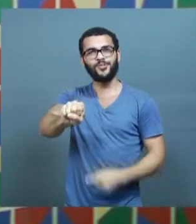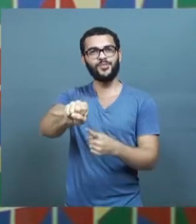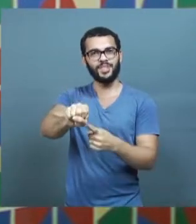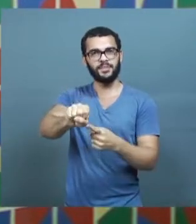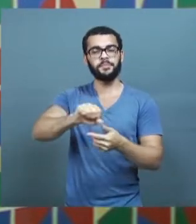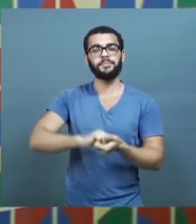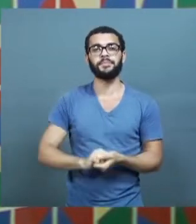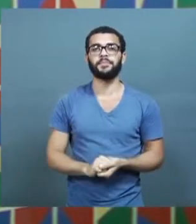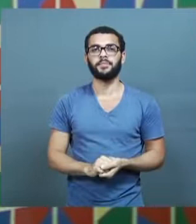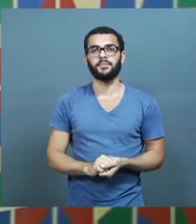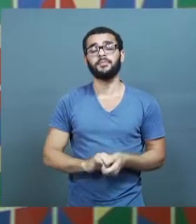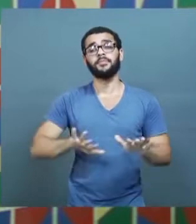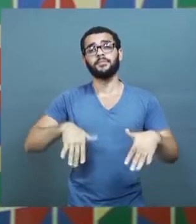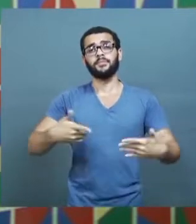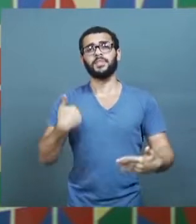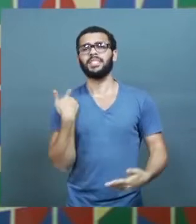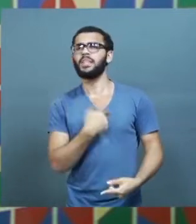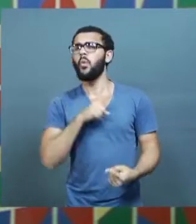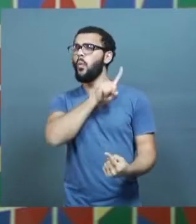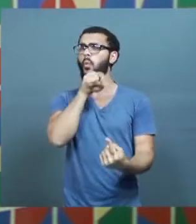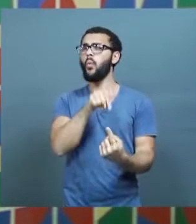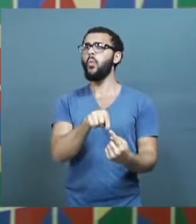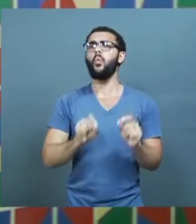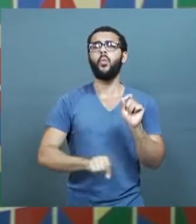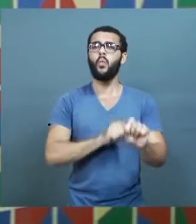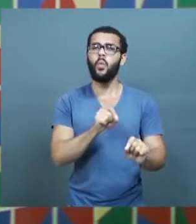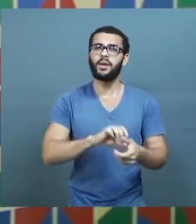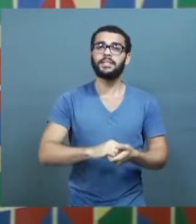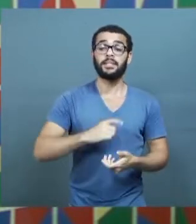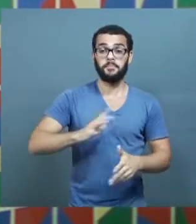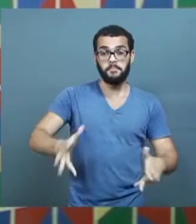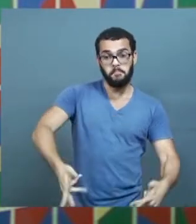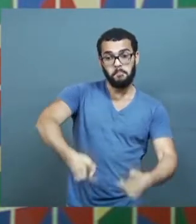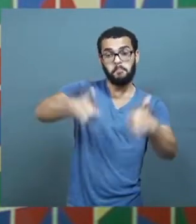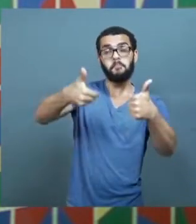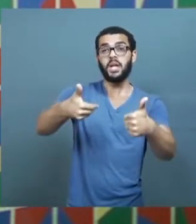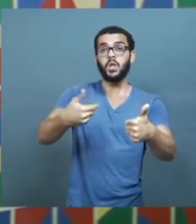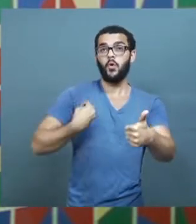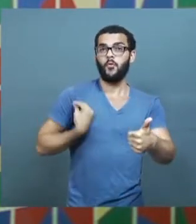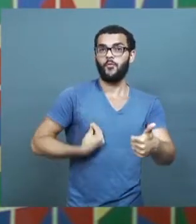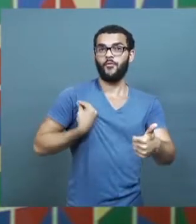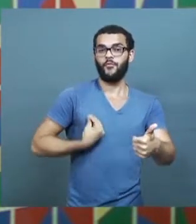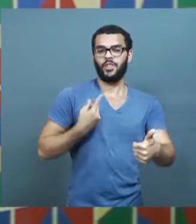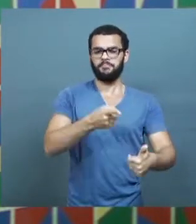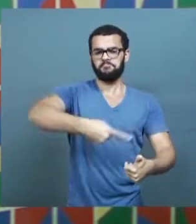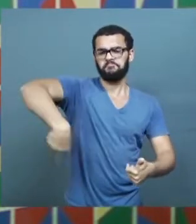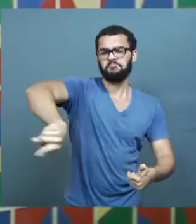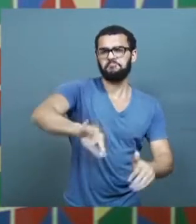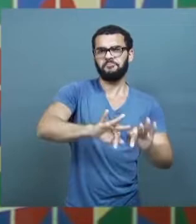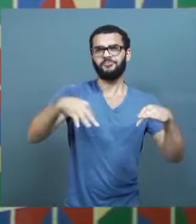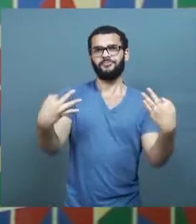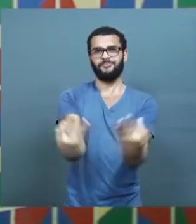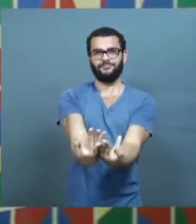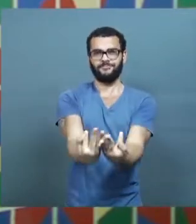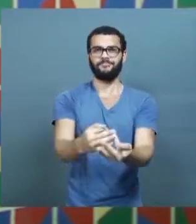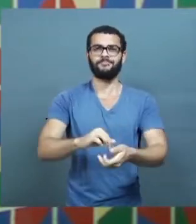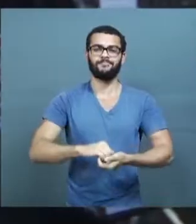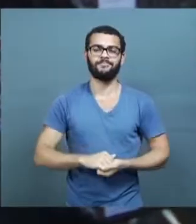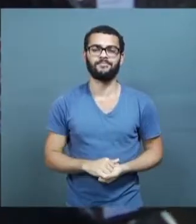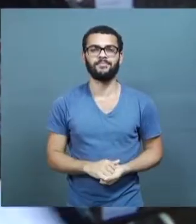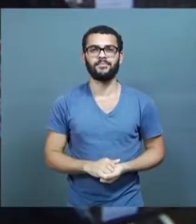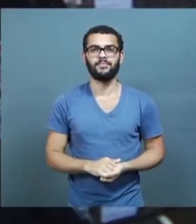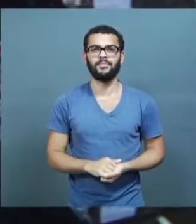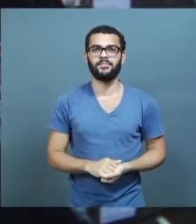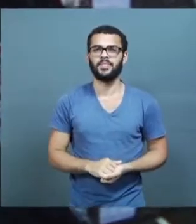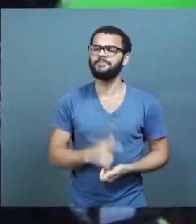Social, e a nossa missão aqui é garantir a melhor qualidade de vida das famílias que nós atendemos. Esse é o nosso grande objetivo.